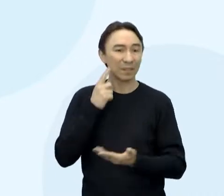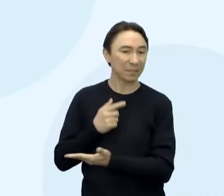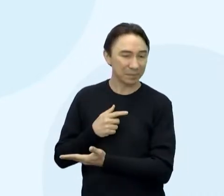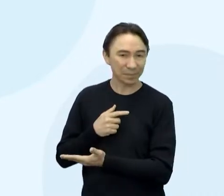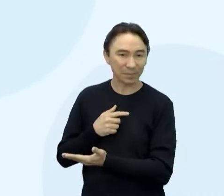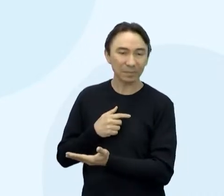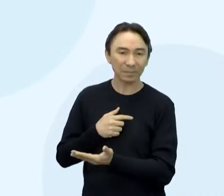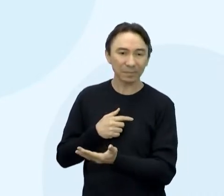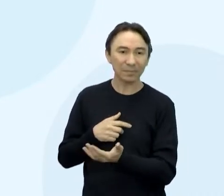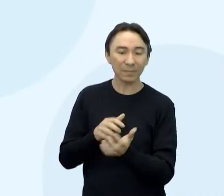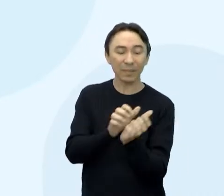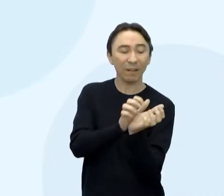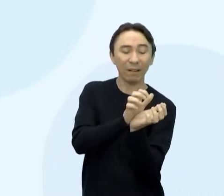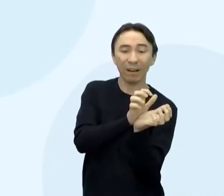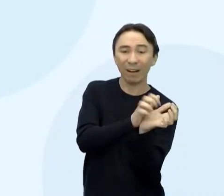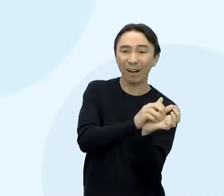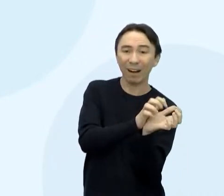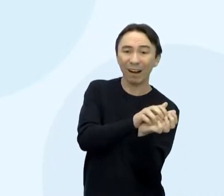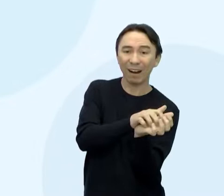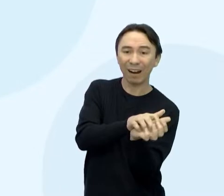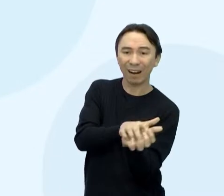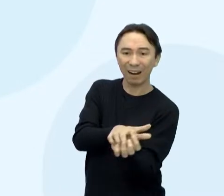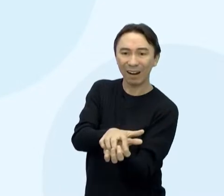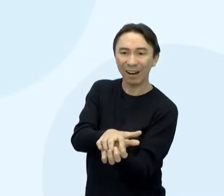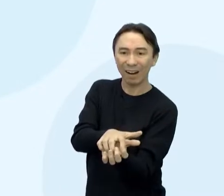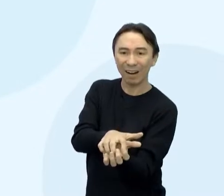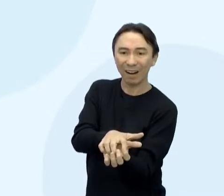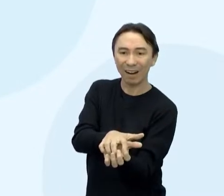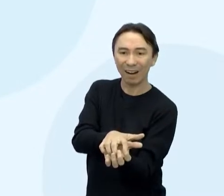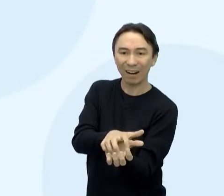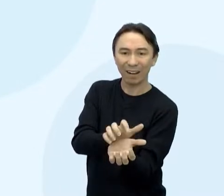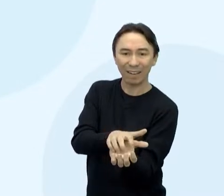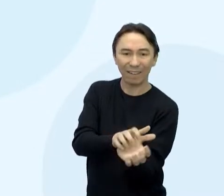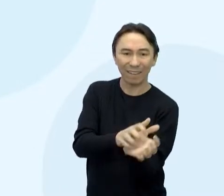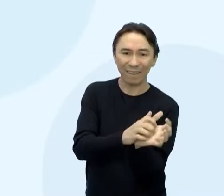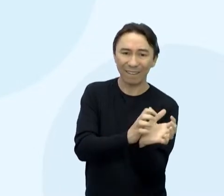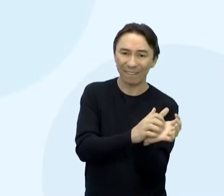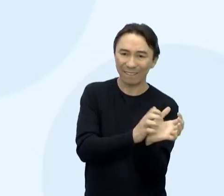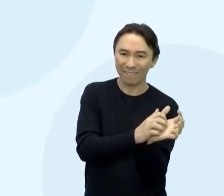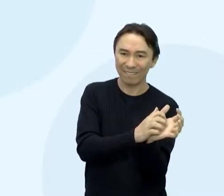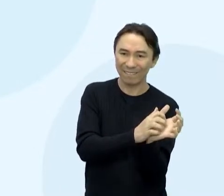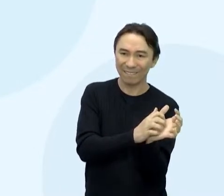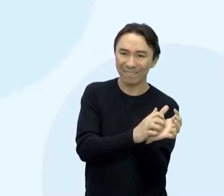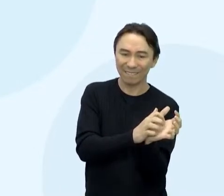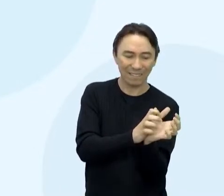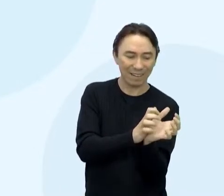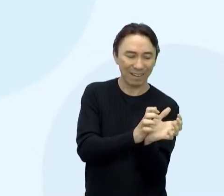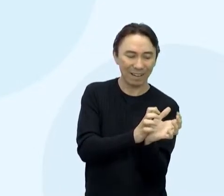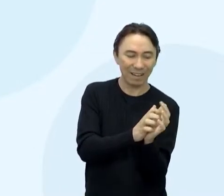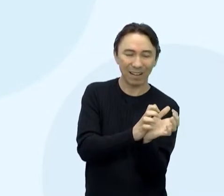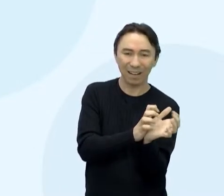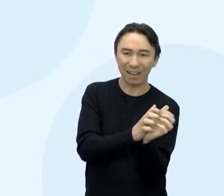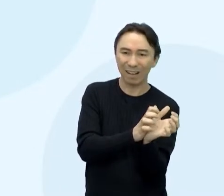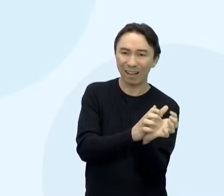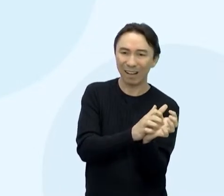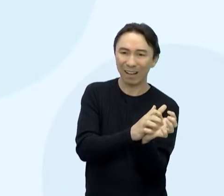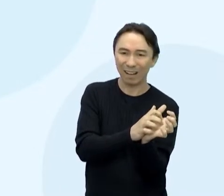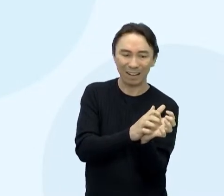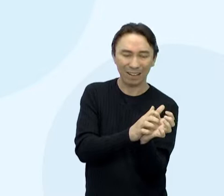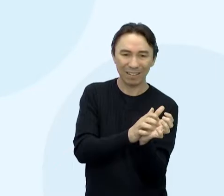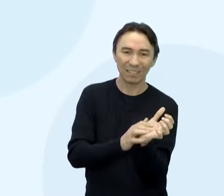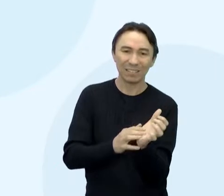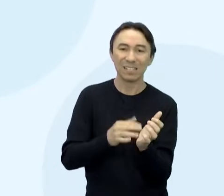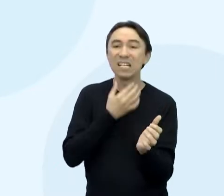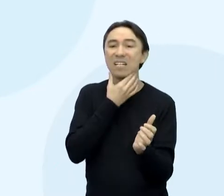falando dessa parte que eu estou aqui, olha, fazendo esse quadradinho para vocês. Então, é a parte do queixo,